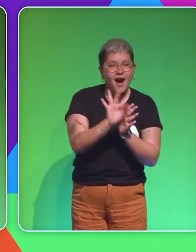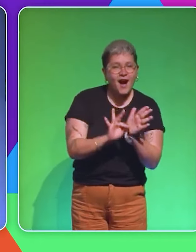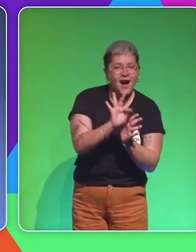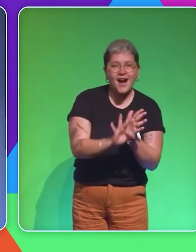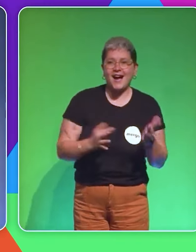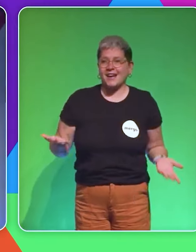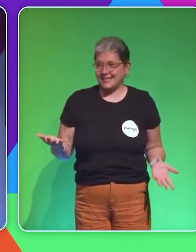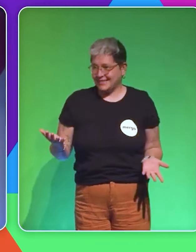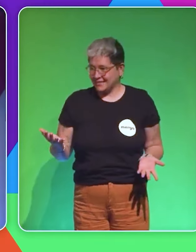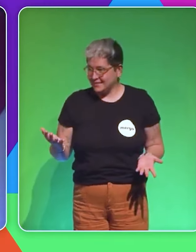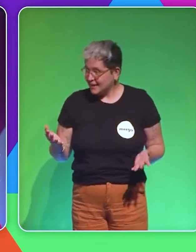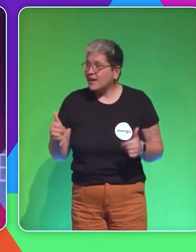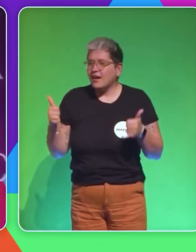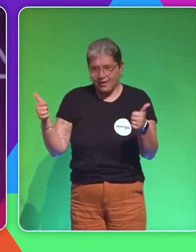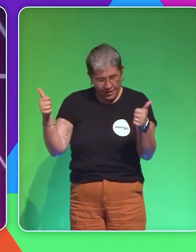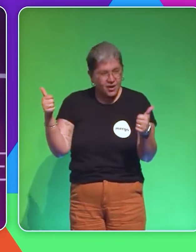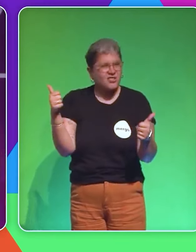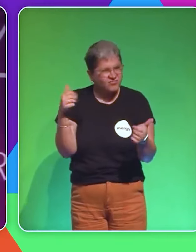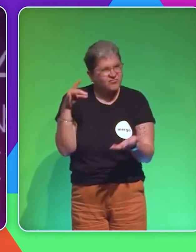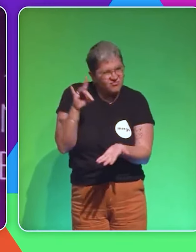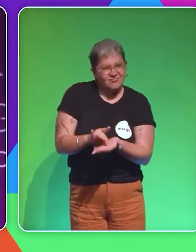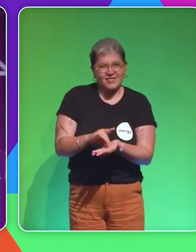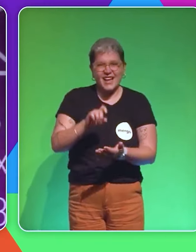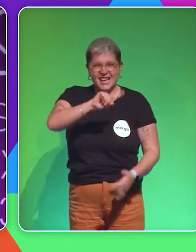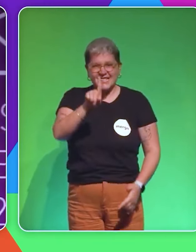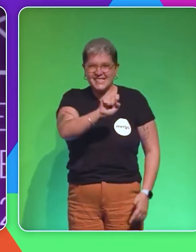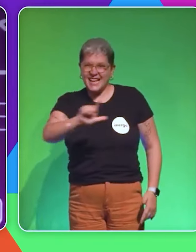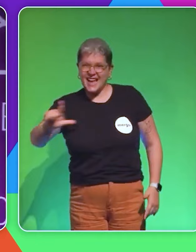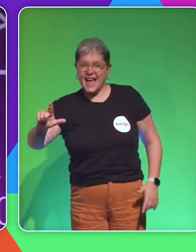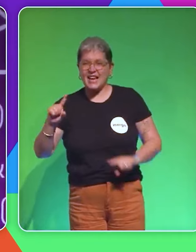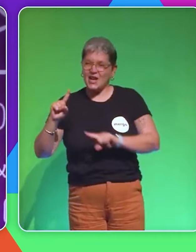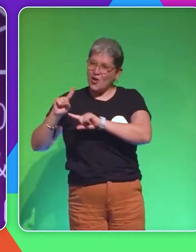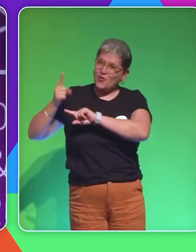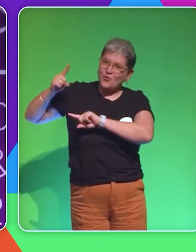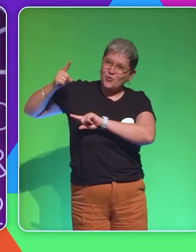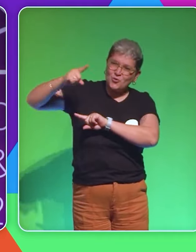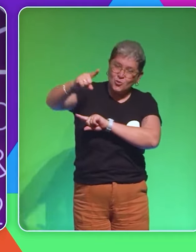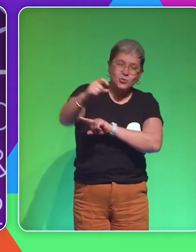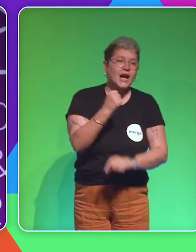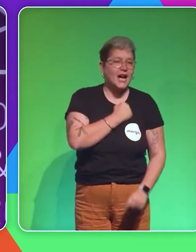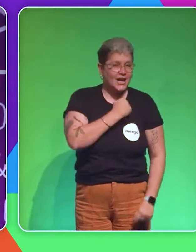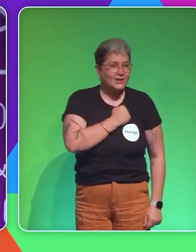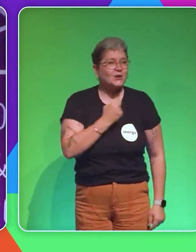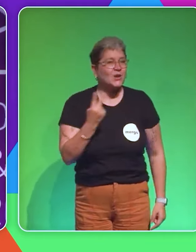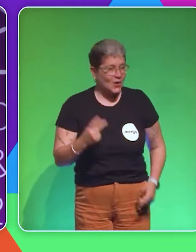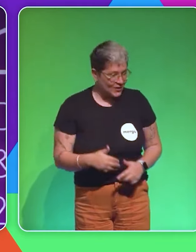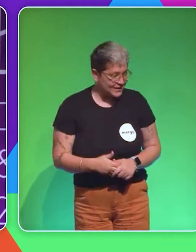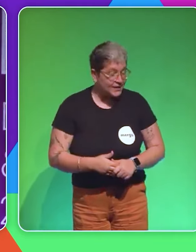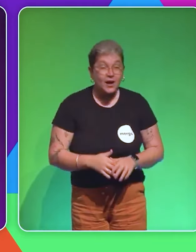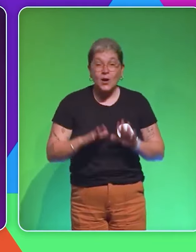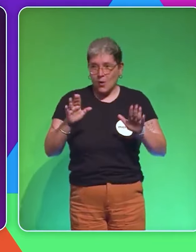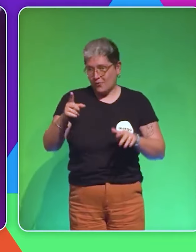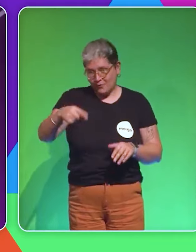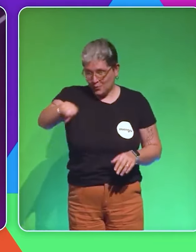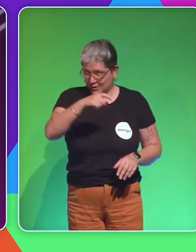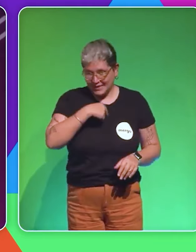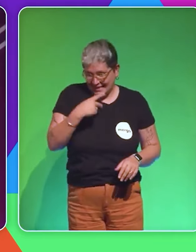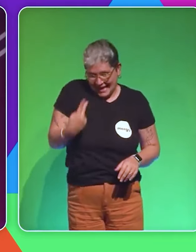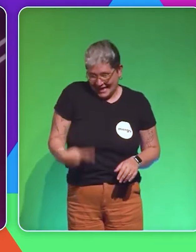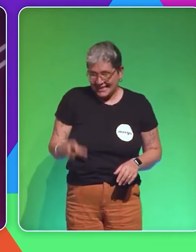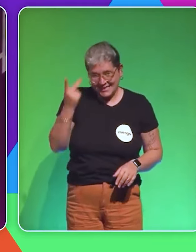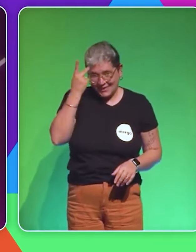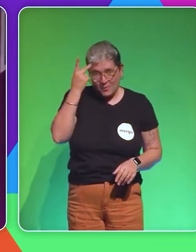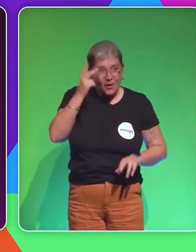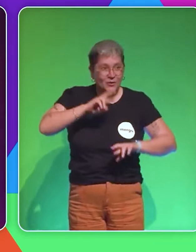aí agora sim Fundão né É nós só para explicar para quem não é de São